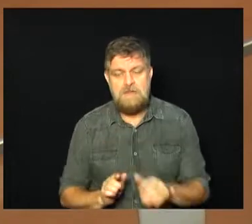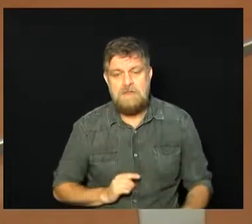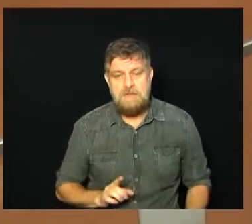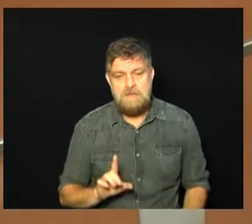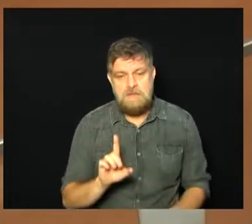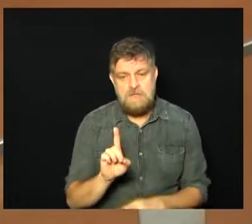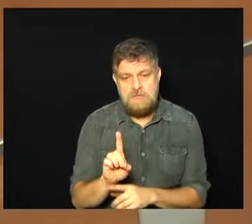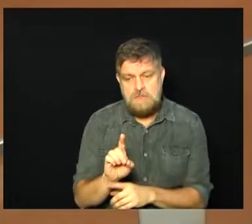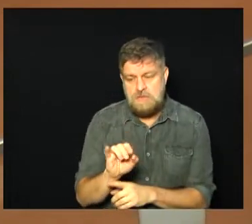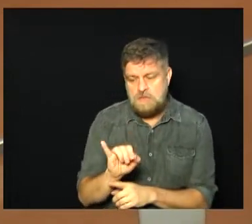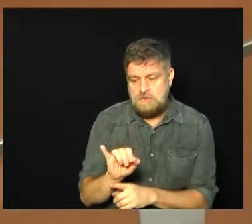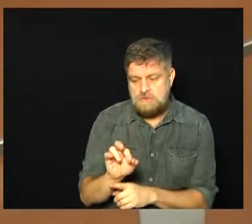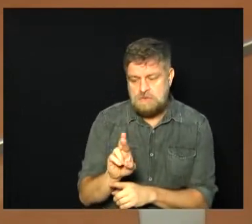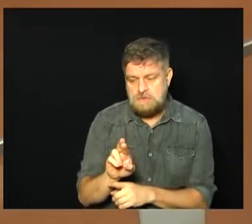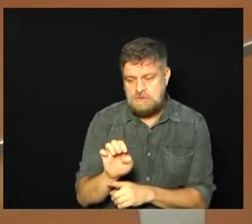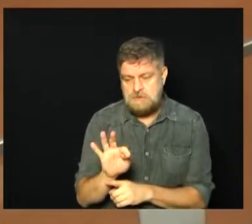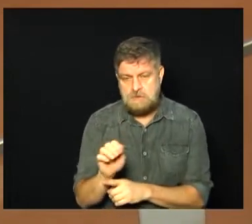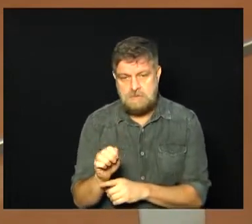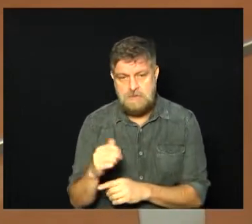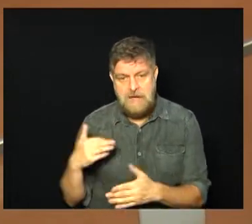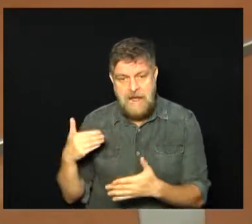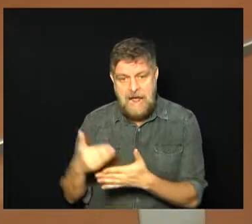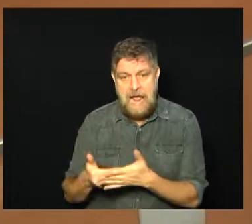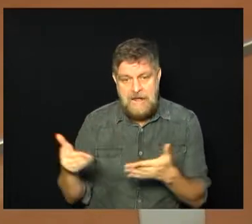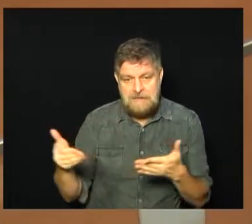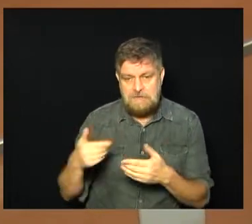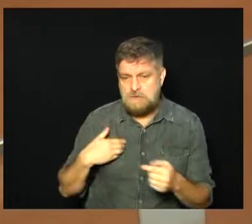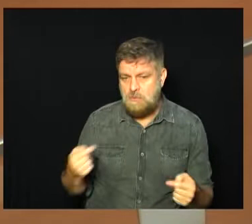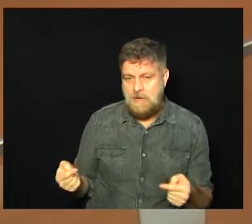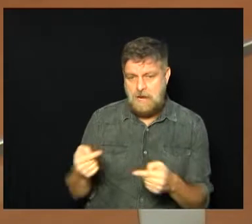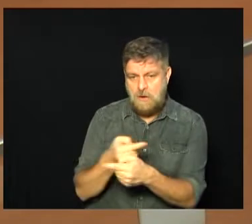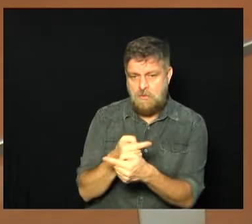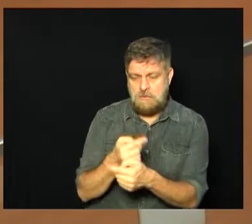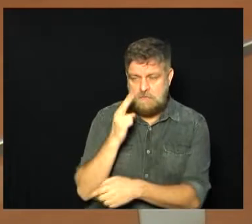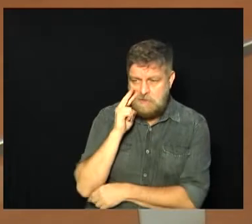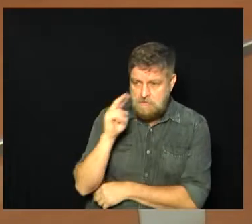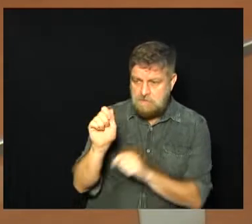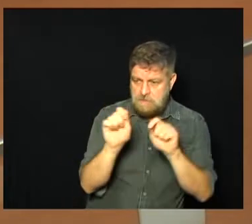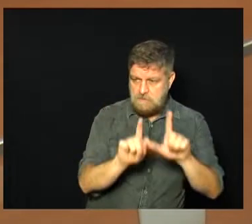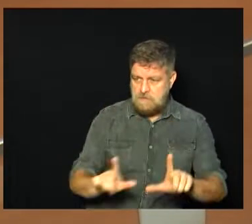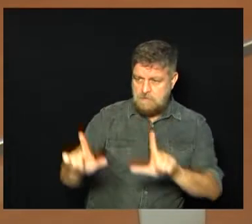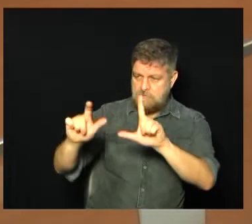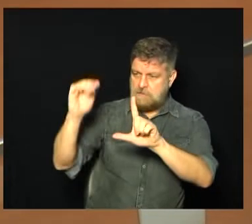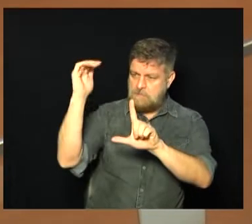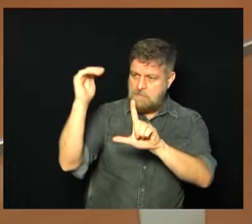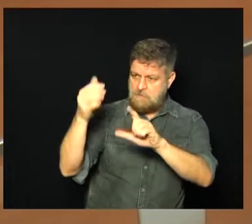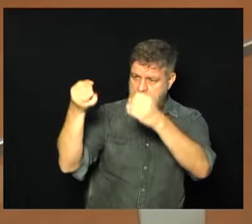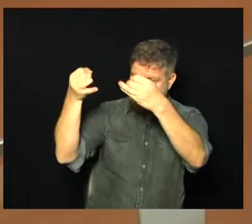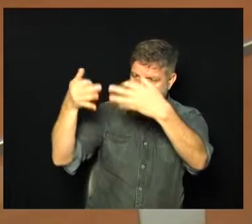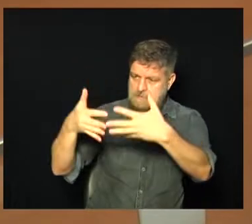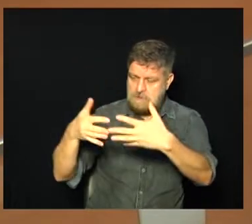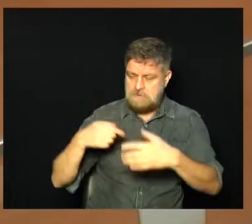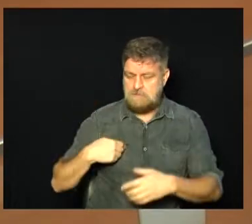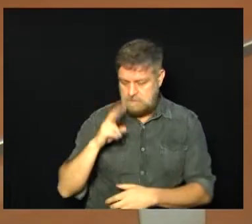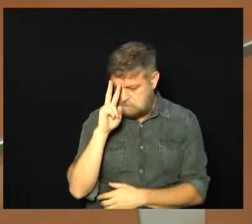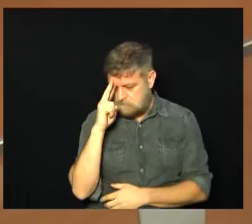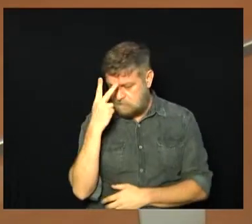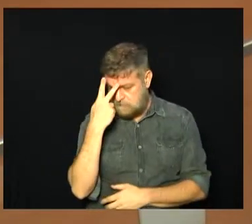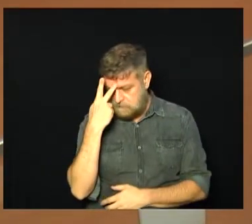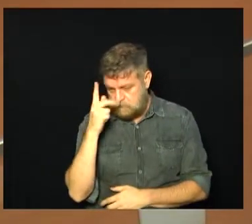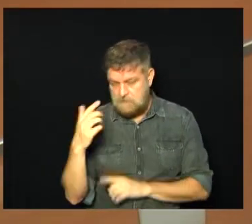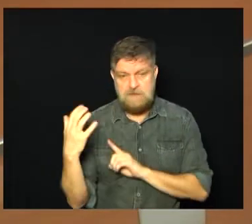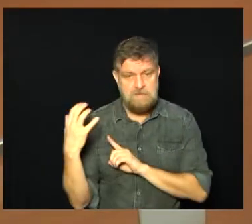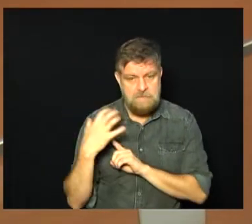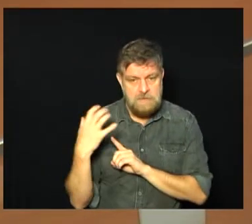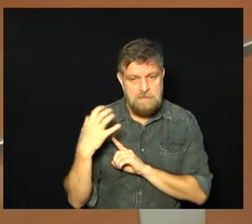até hoje eu era contra o parklet, mas pelo que eu ouvi aqui nessa sessão, vocês me convenceram